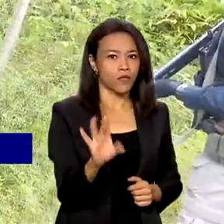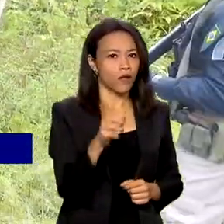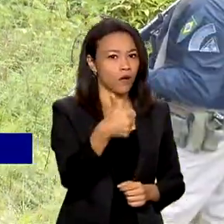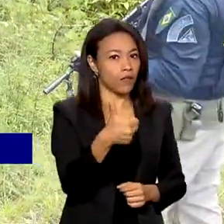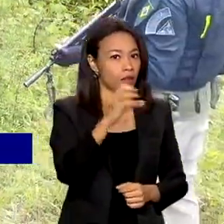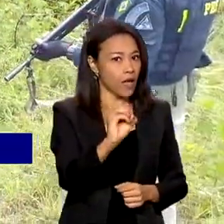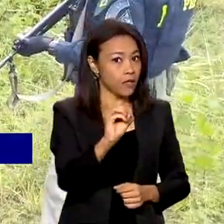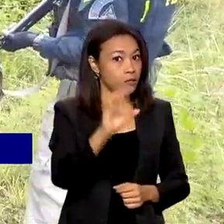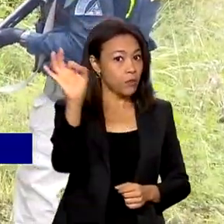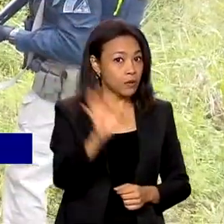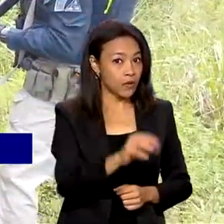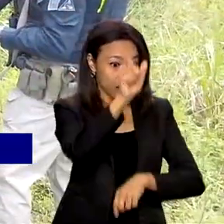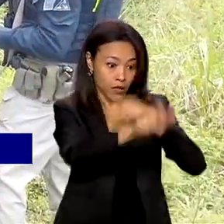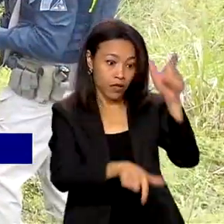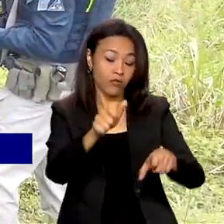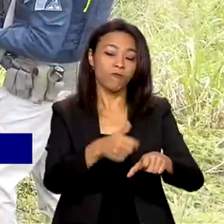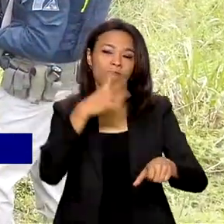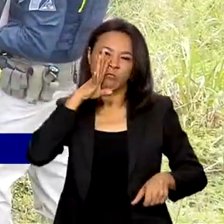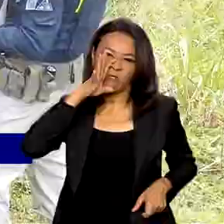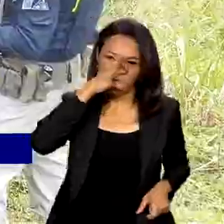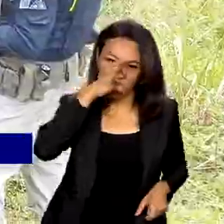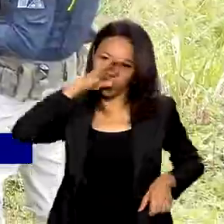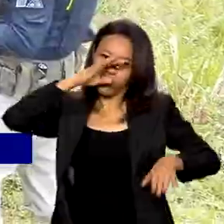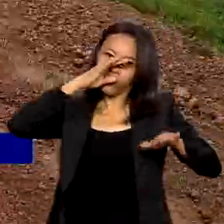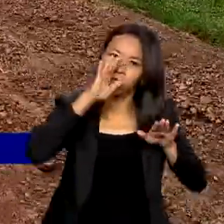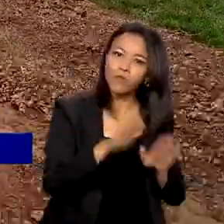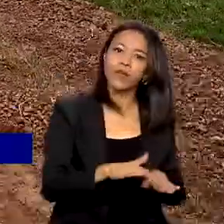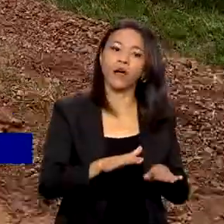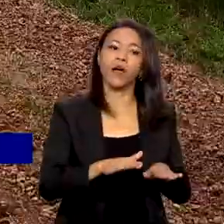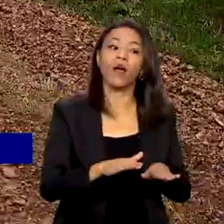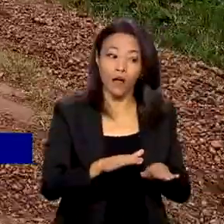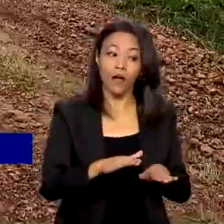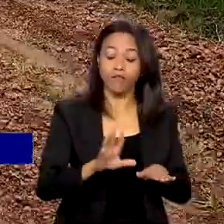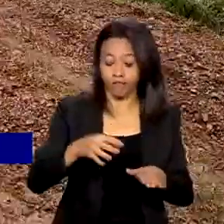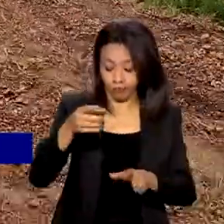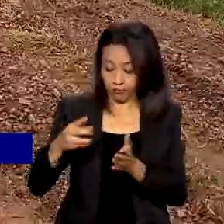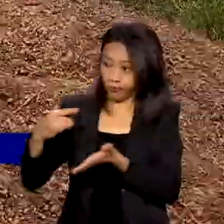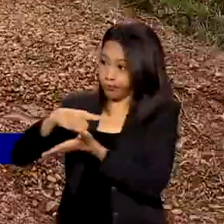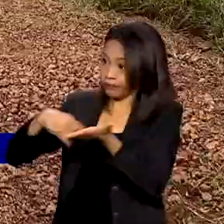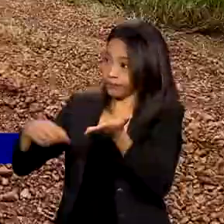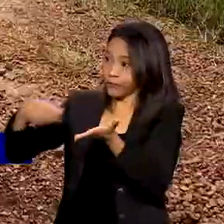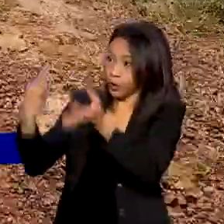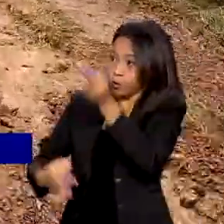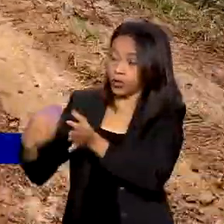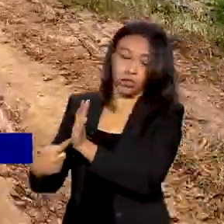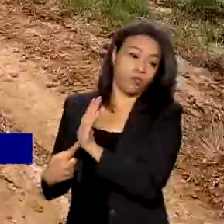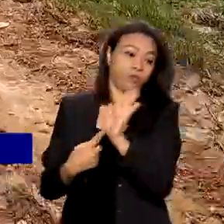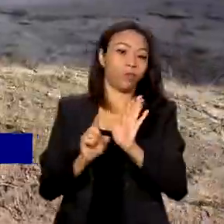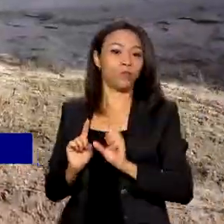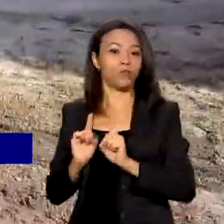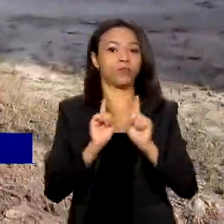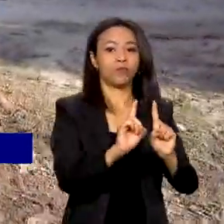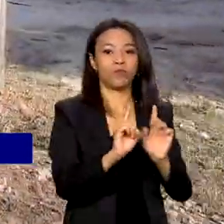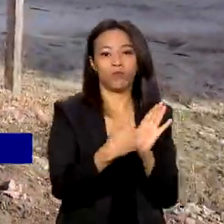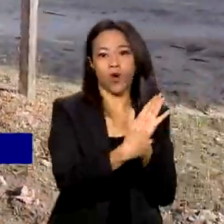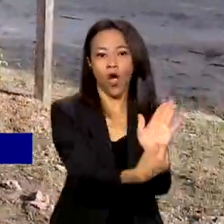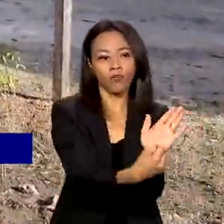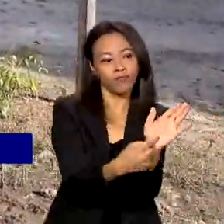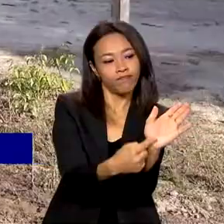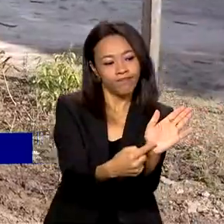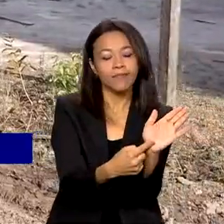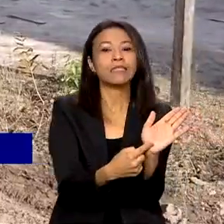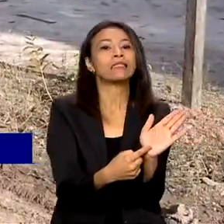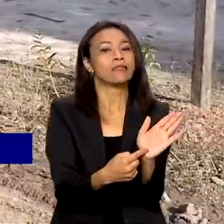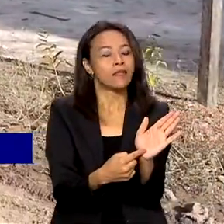10% dos intrusos insistiram na ocupação e foram notificados por oficiais de justiça. Toda a operação